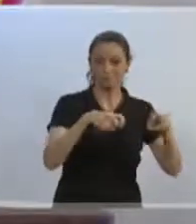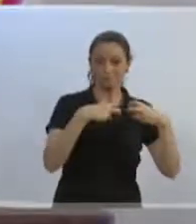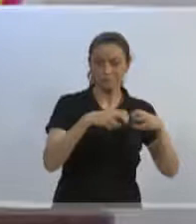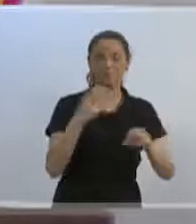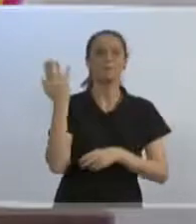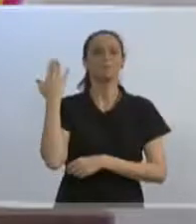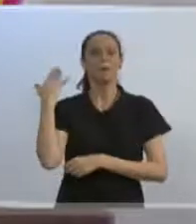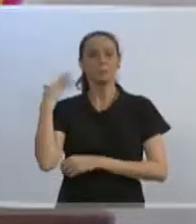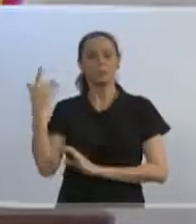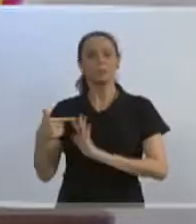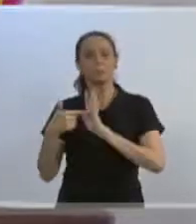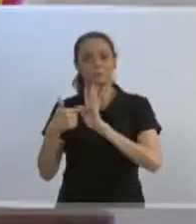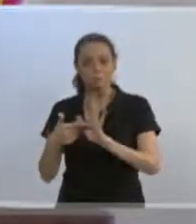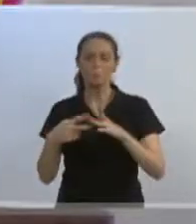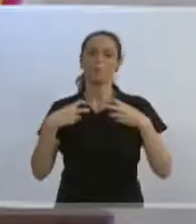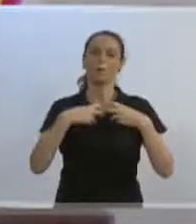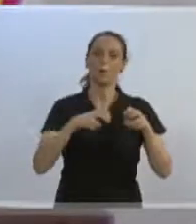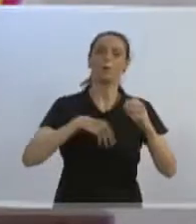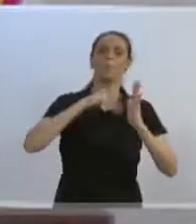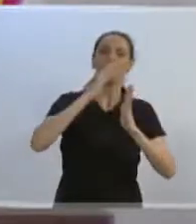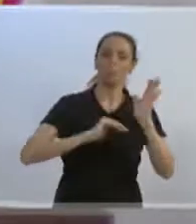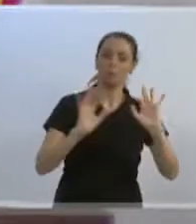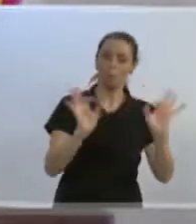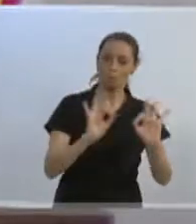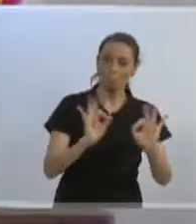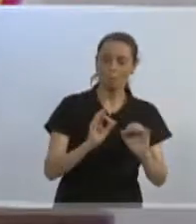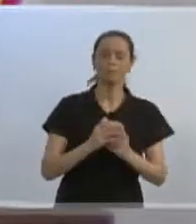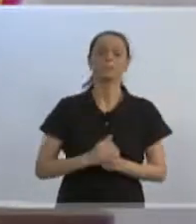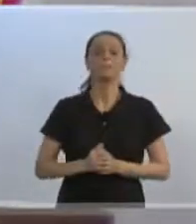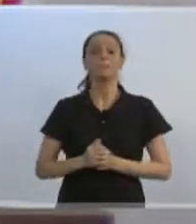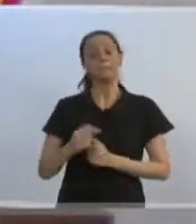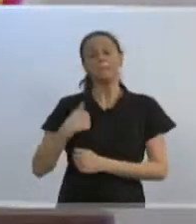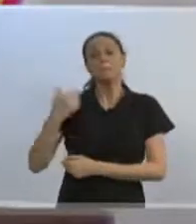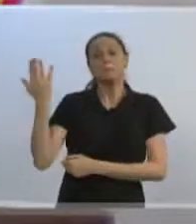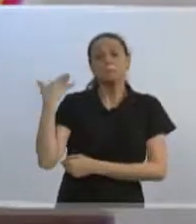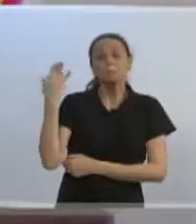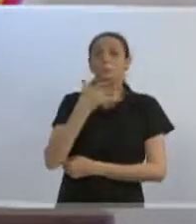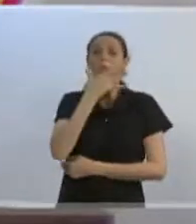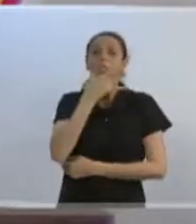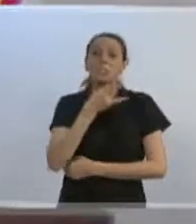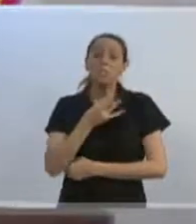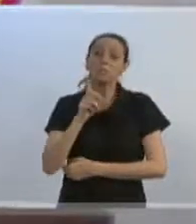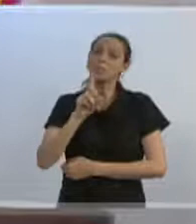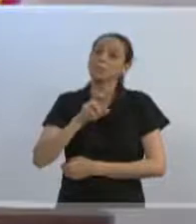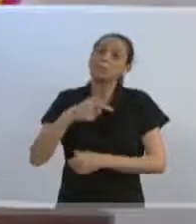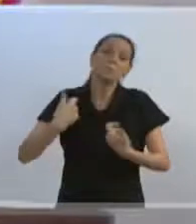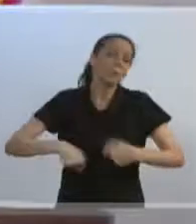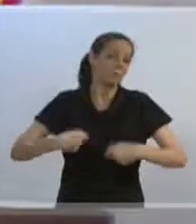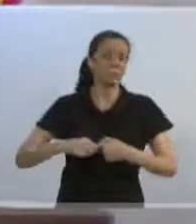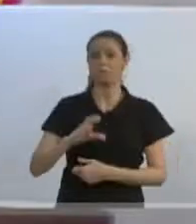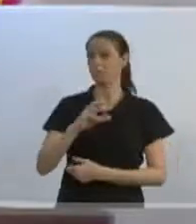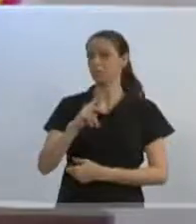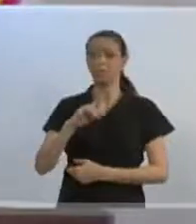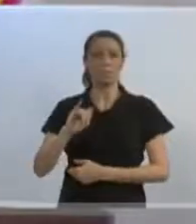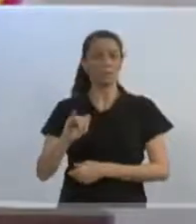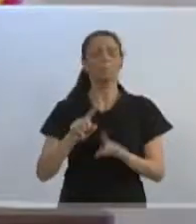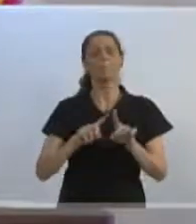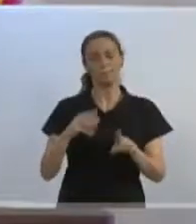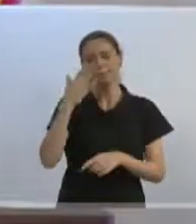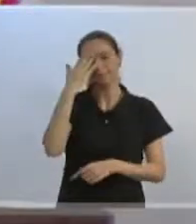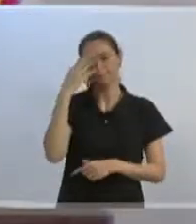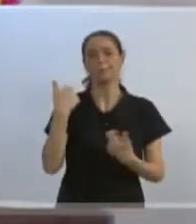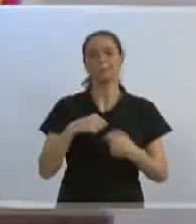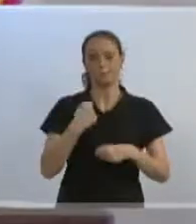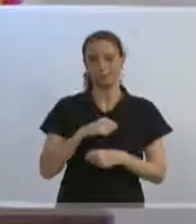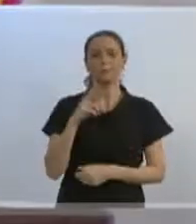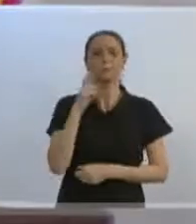da questão da pintura. Eu, inclusive, no momento disse que não achava que era assunto da CPI, mas que necessitava, sim, urgentemente de um